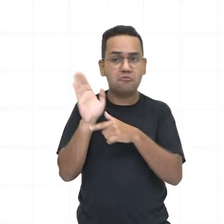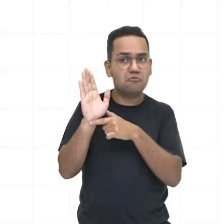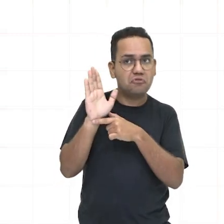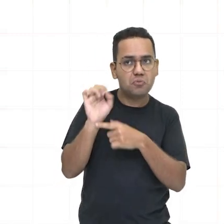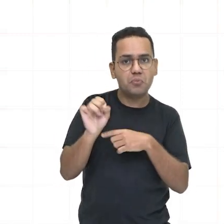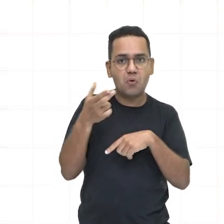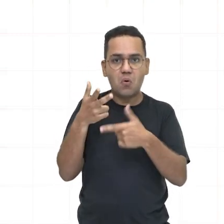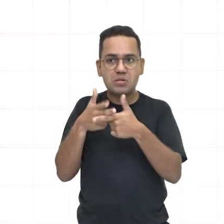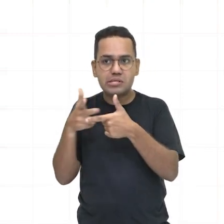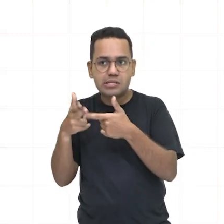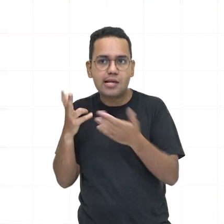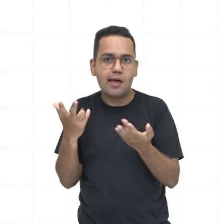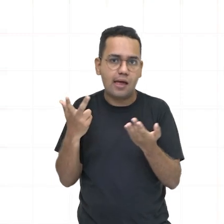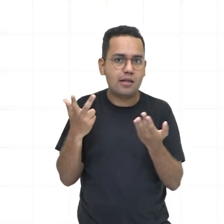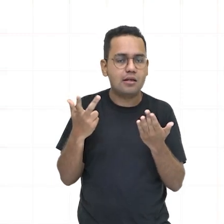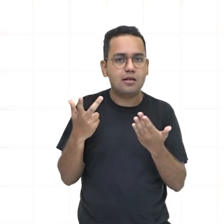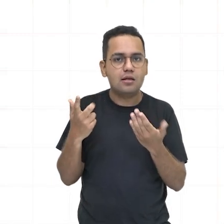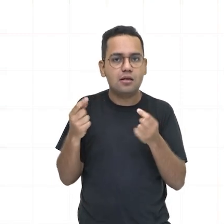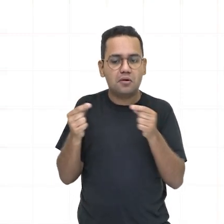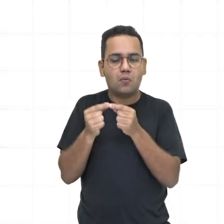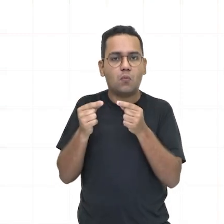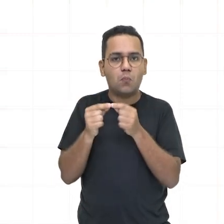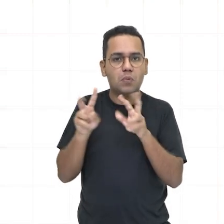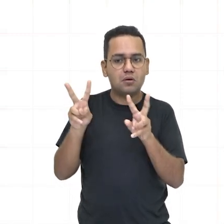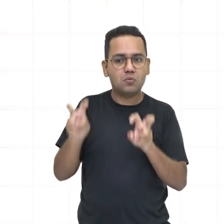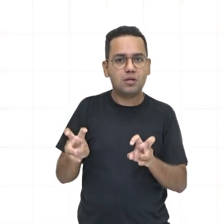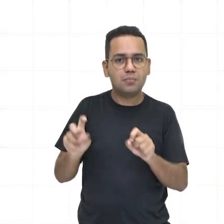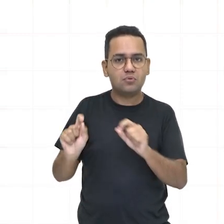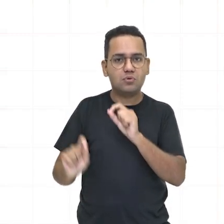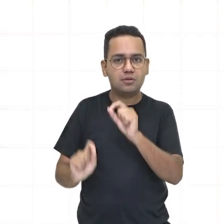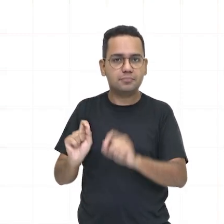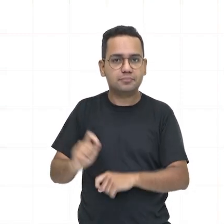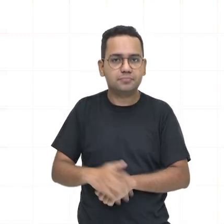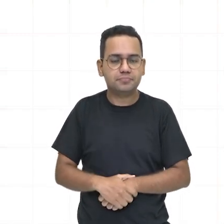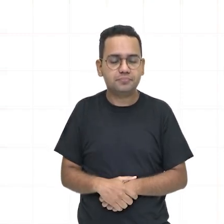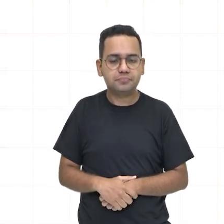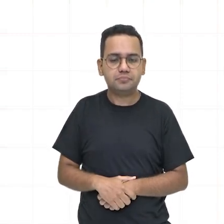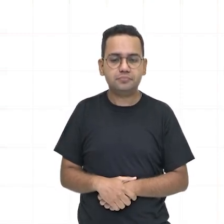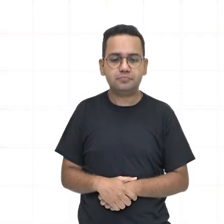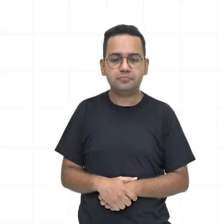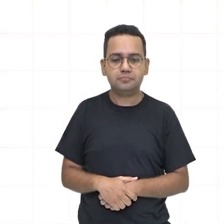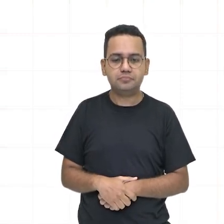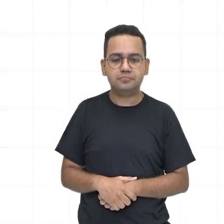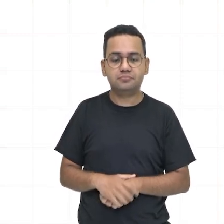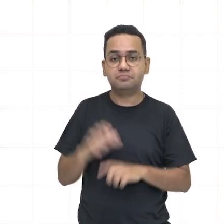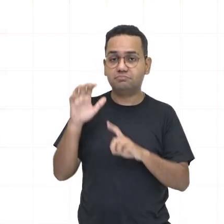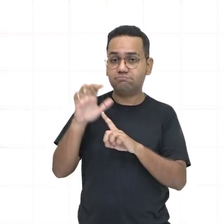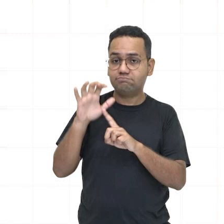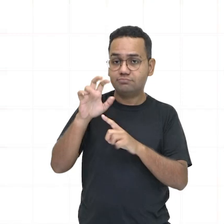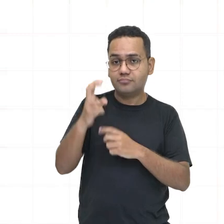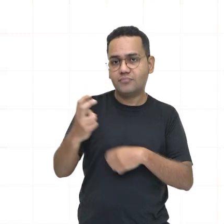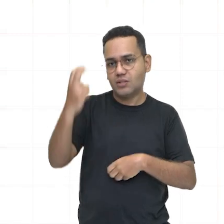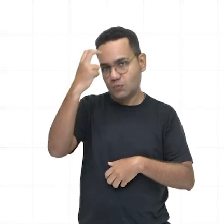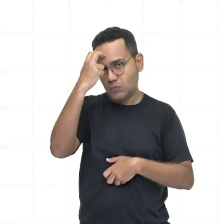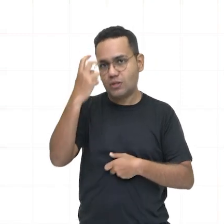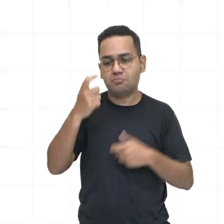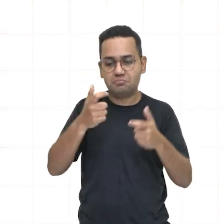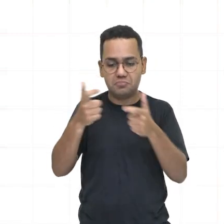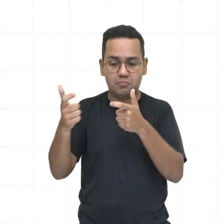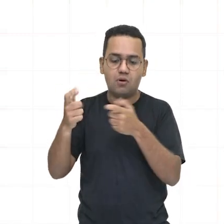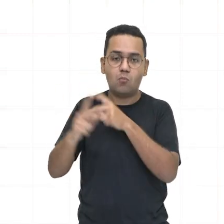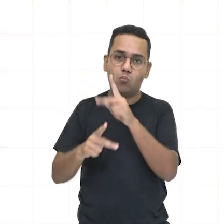filmes modernos, que abordam aspectos da influência cultural dessas